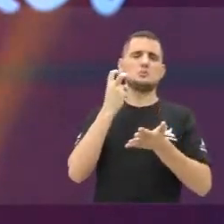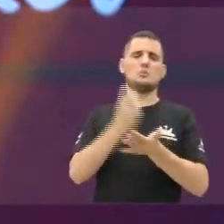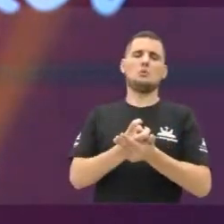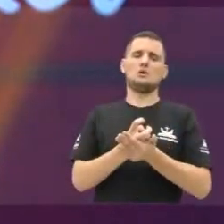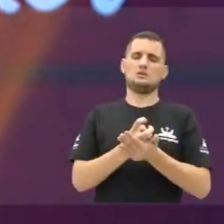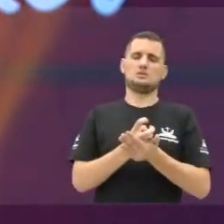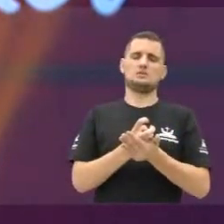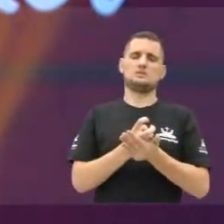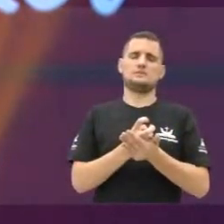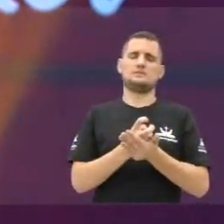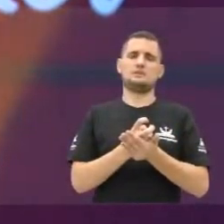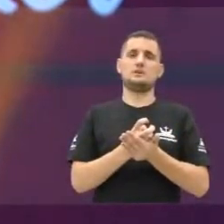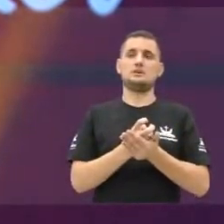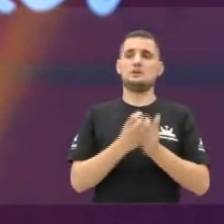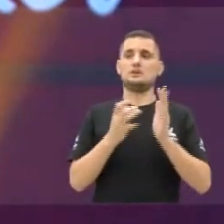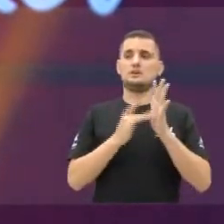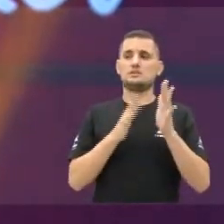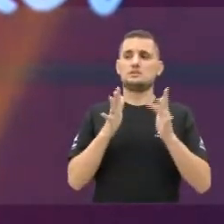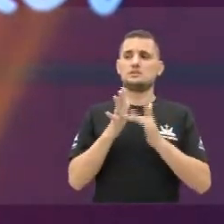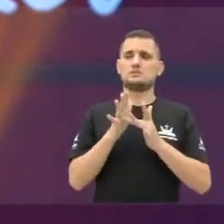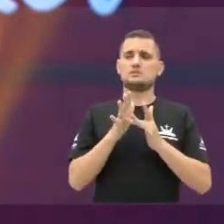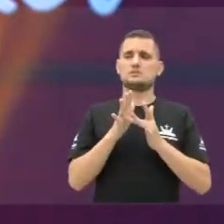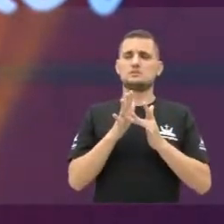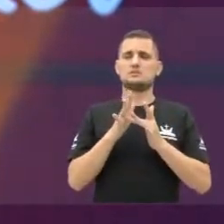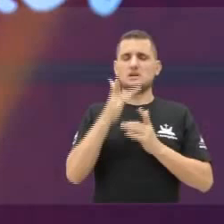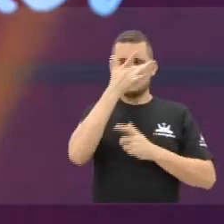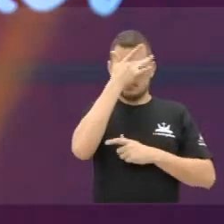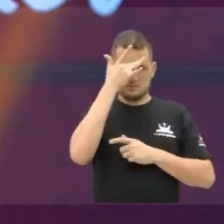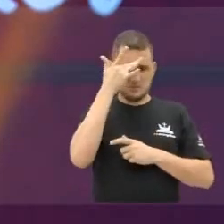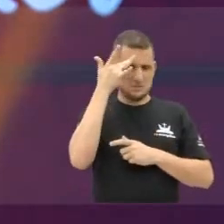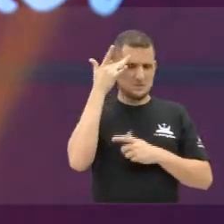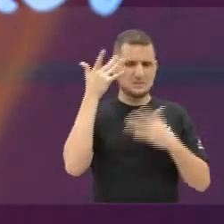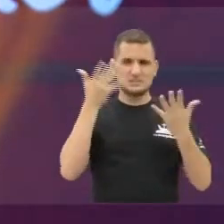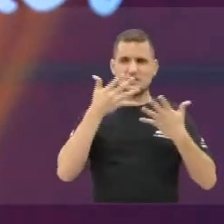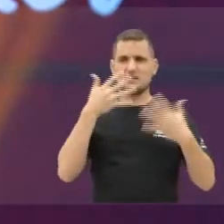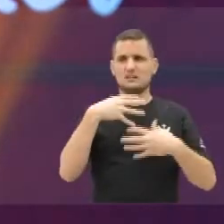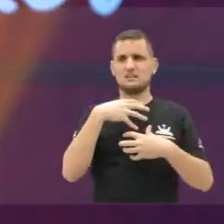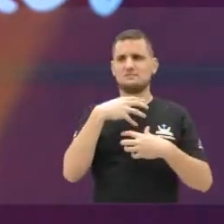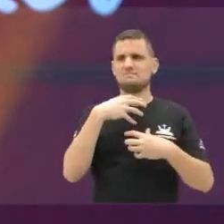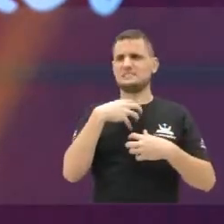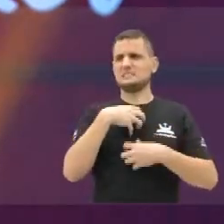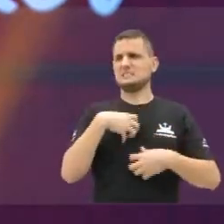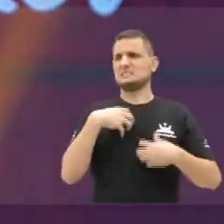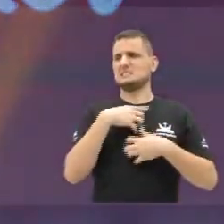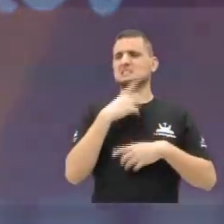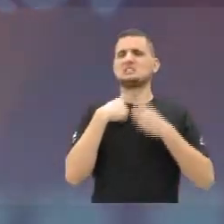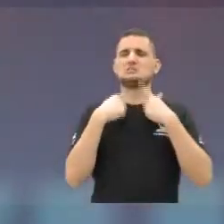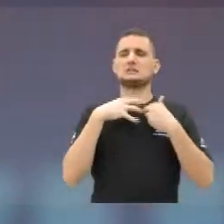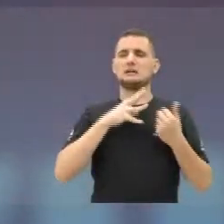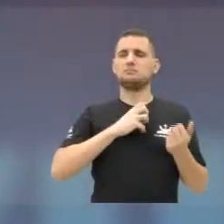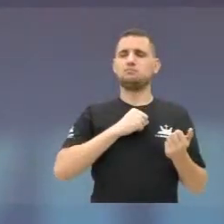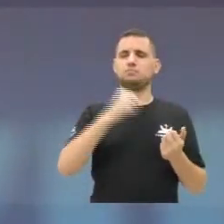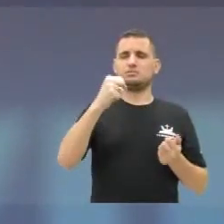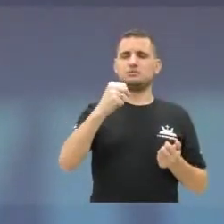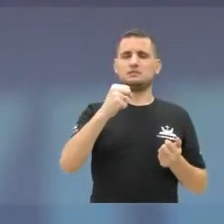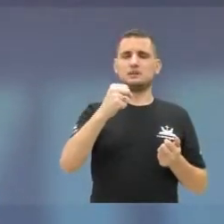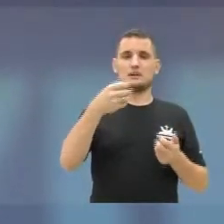Tira, Senhor Jesus, do coração de tantas pessoas esse pensamento de suicídio, Senhor